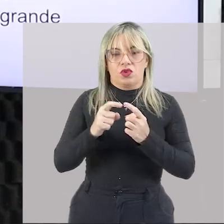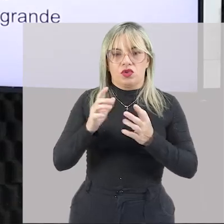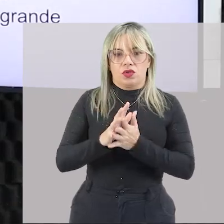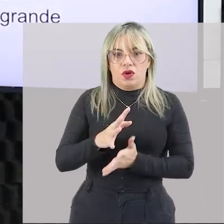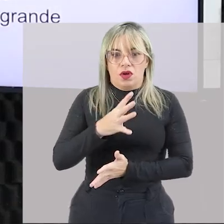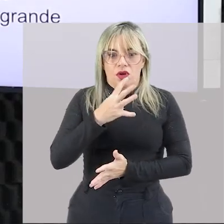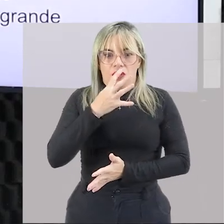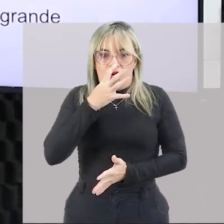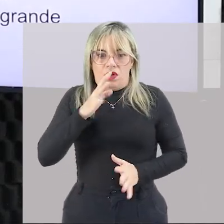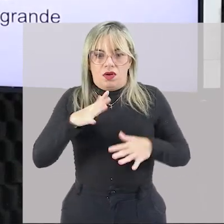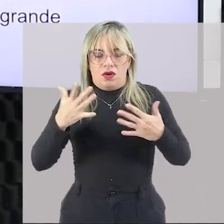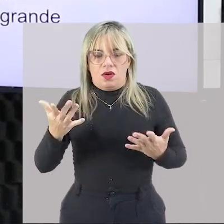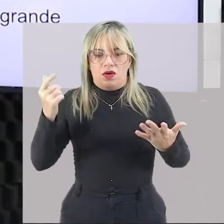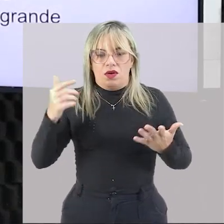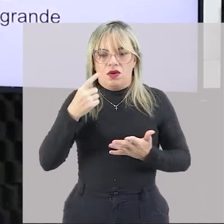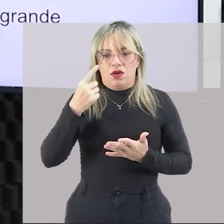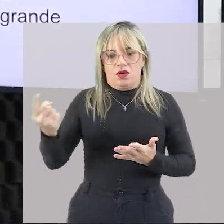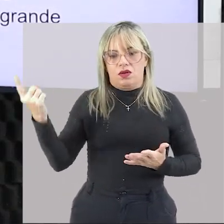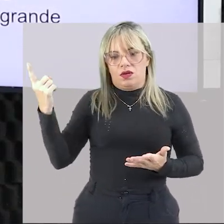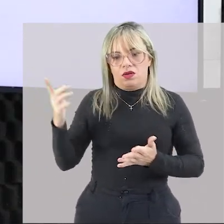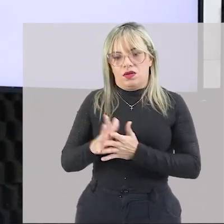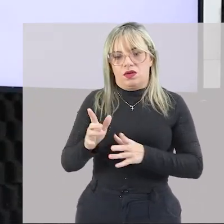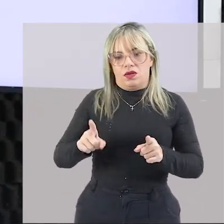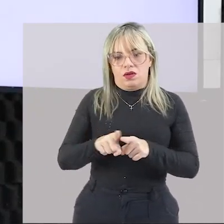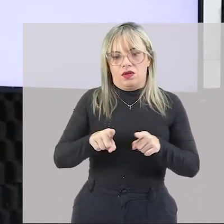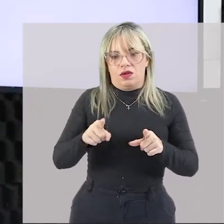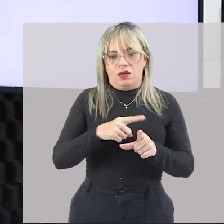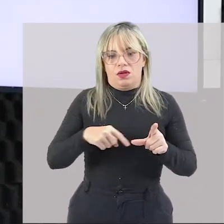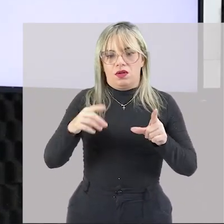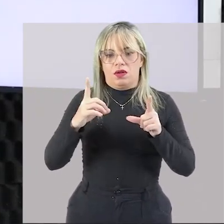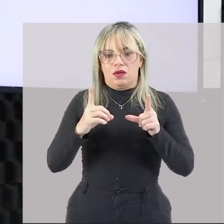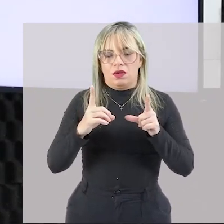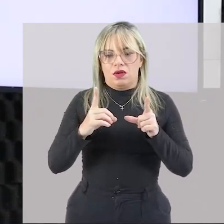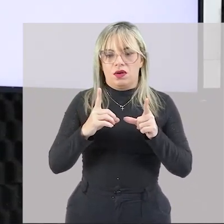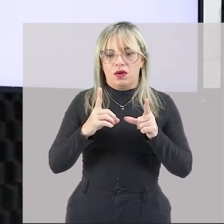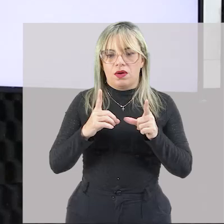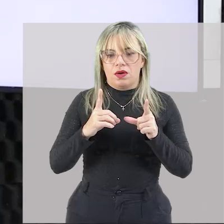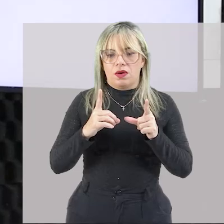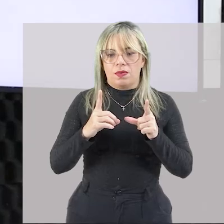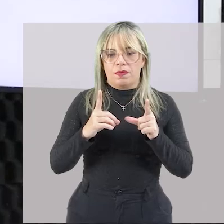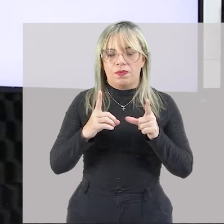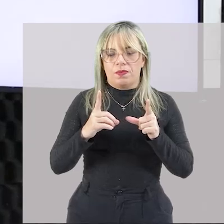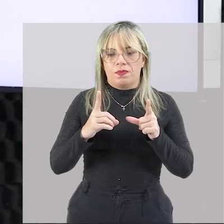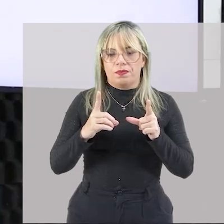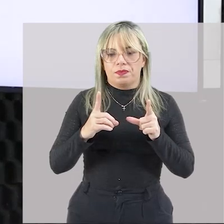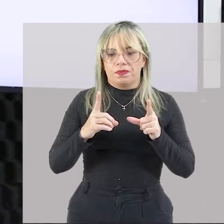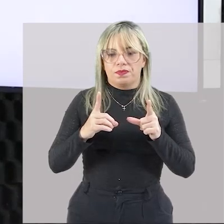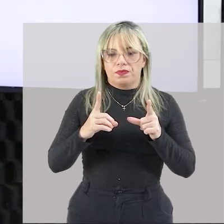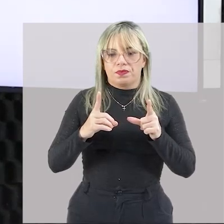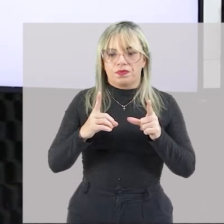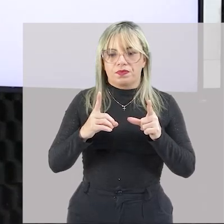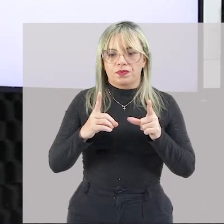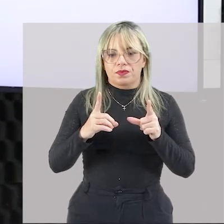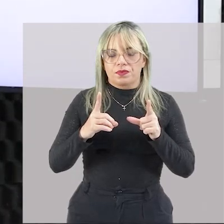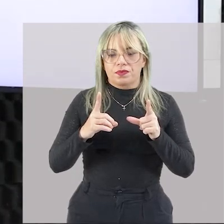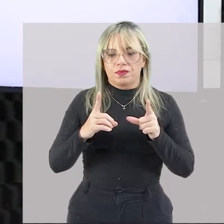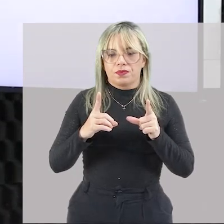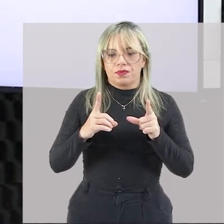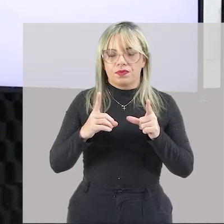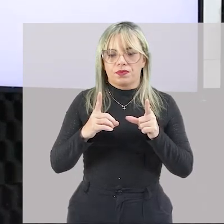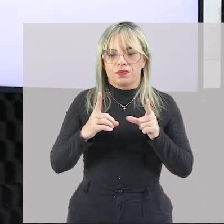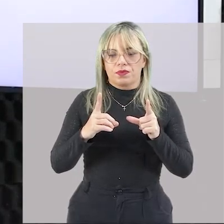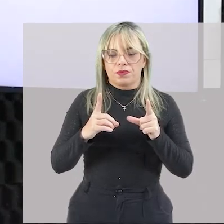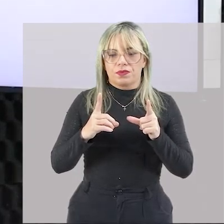mas será que esse era também o objetivo? Letra D. Influência desse grupo junto aos estilos